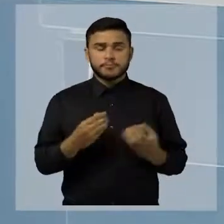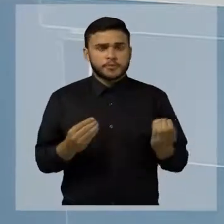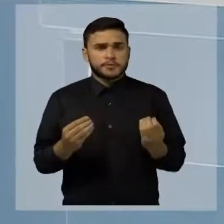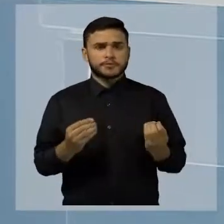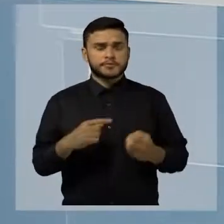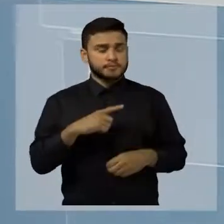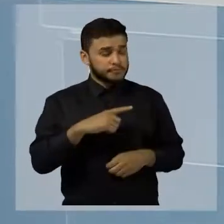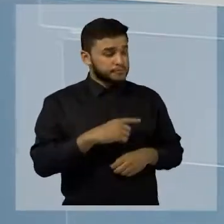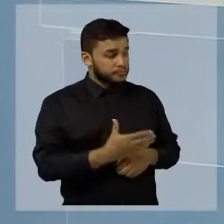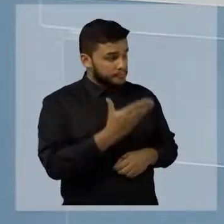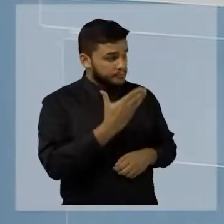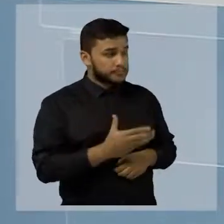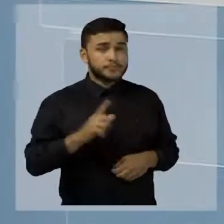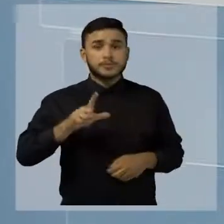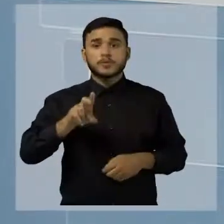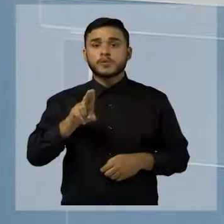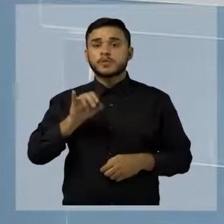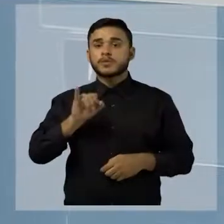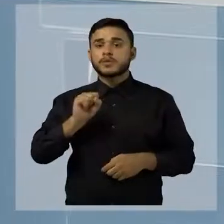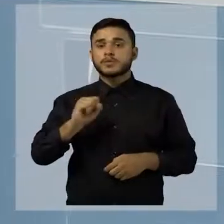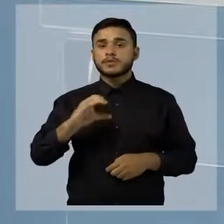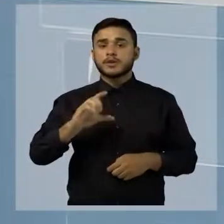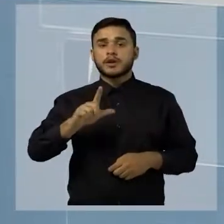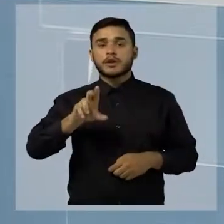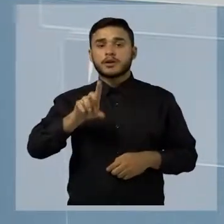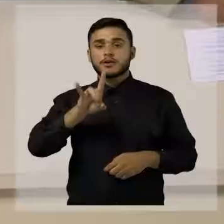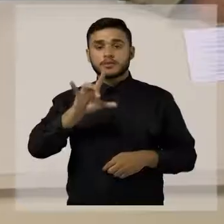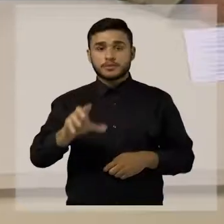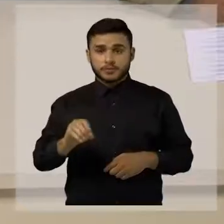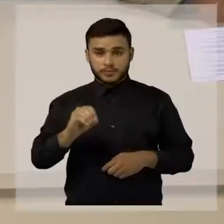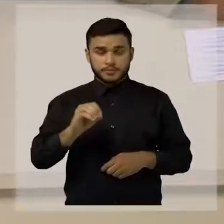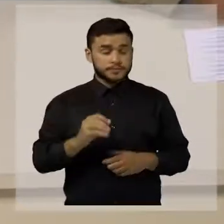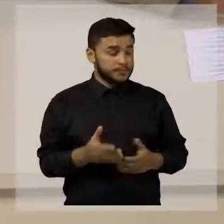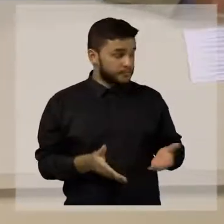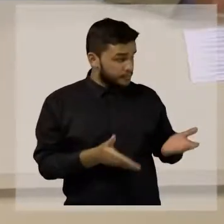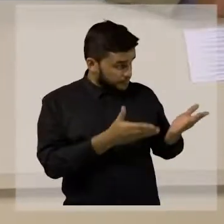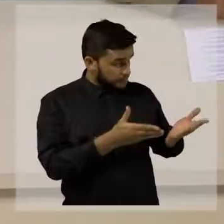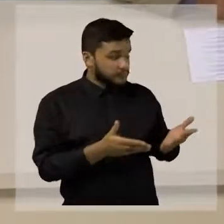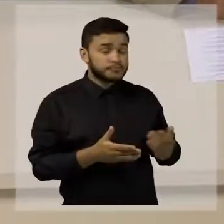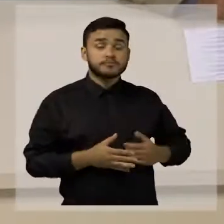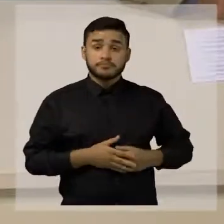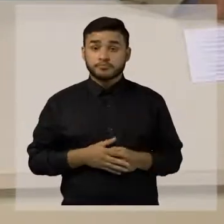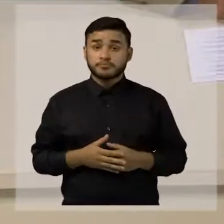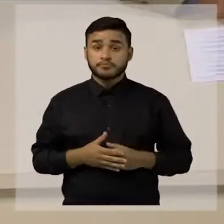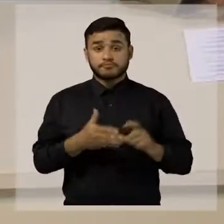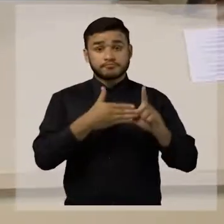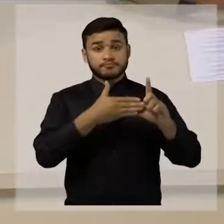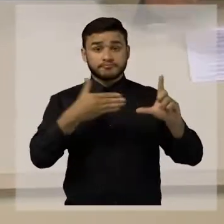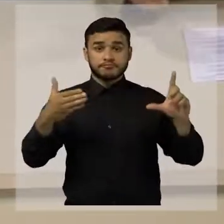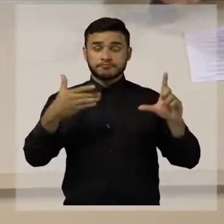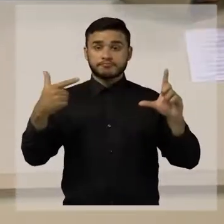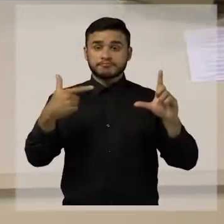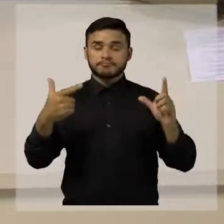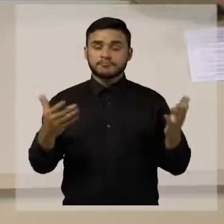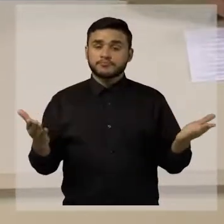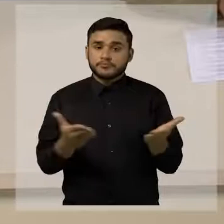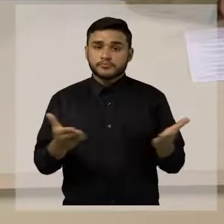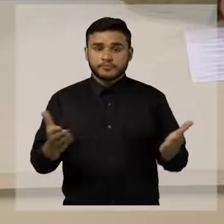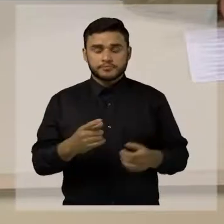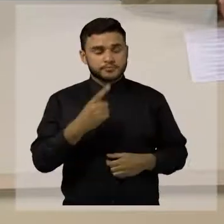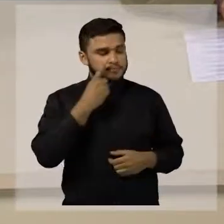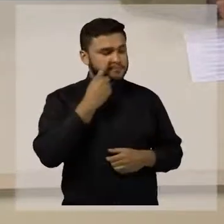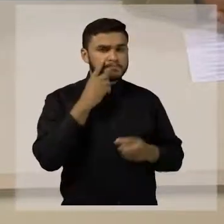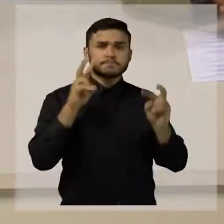o consultor político Luiz Cláudio Ferreira Barbosa. Neste segundo bloco, nós vamos já começando com um